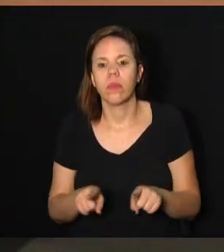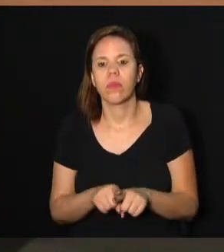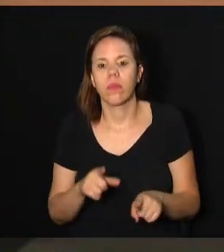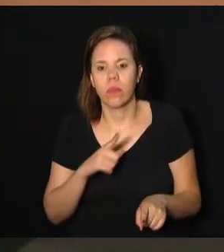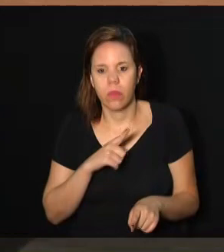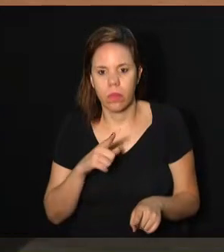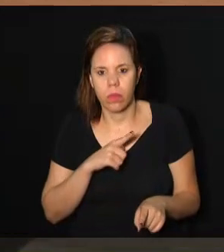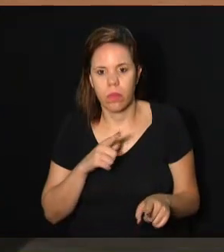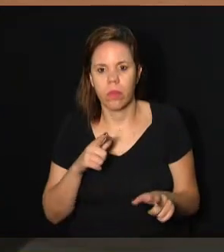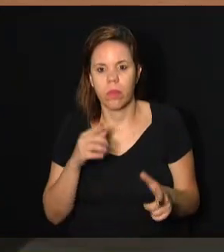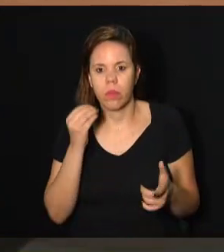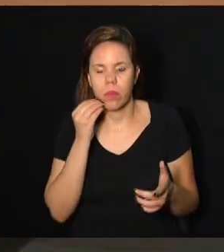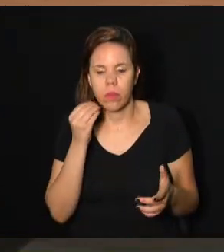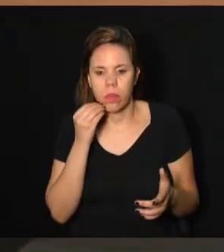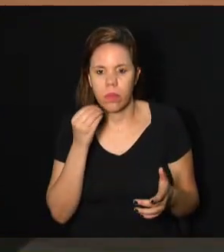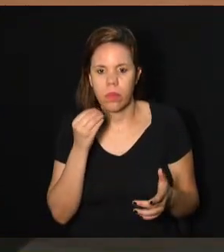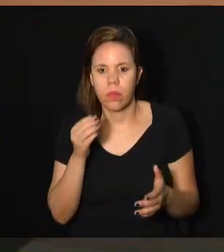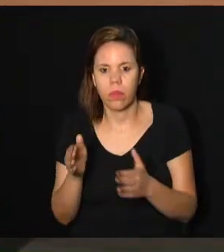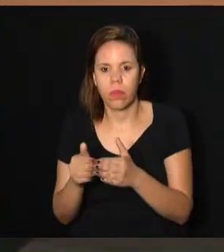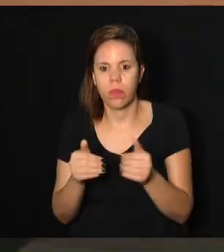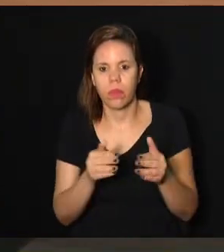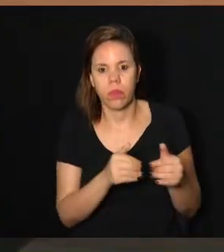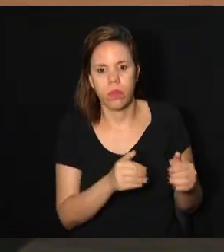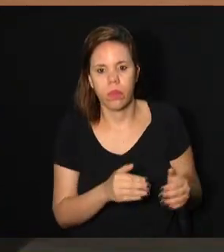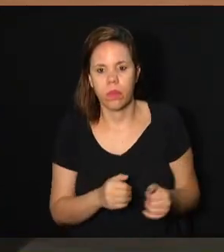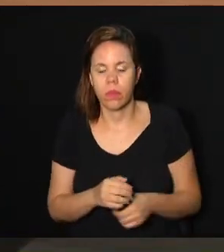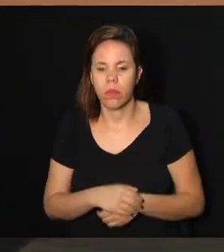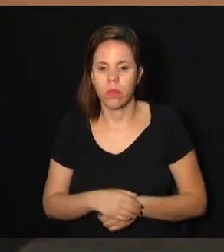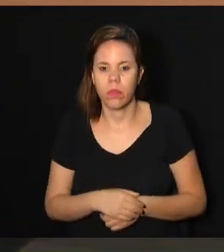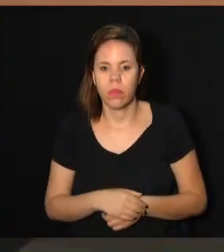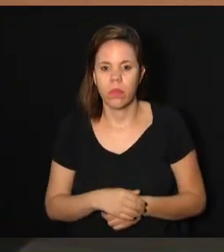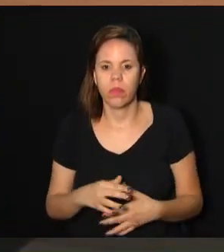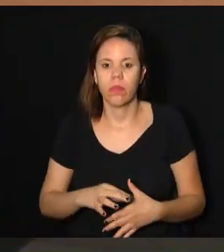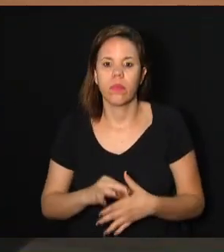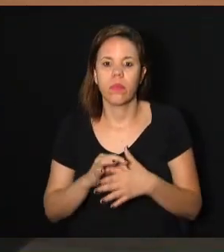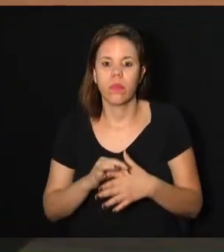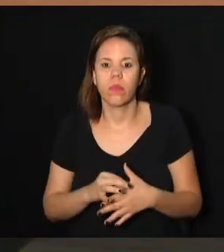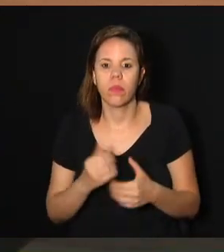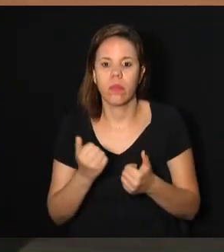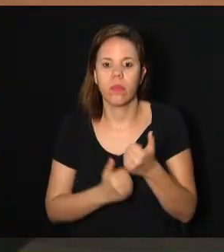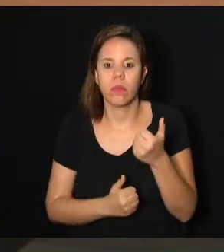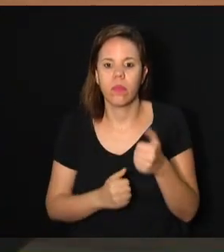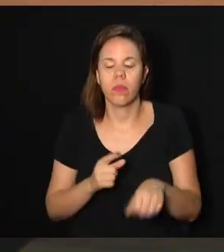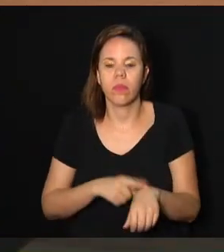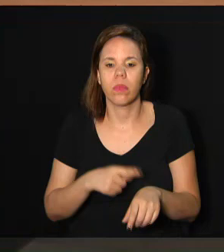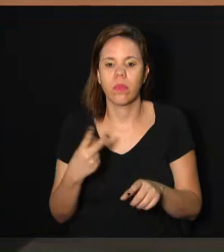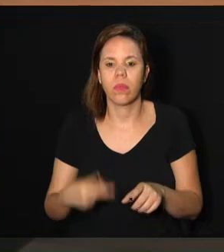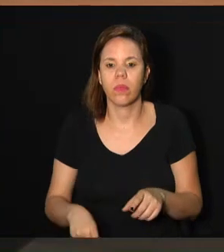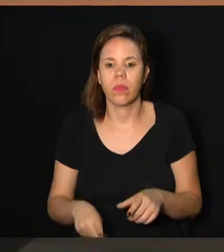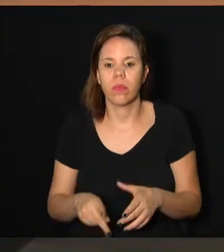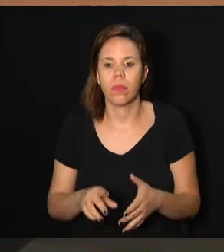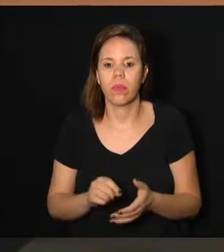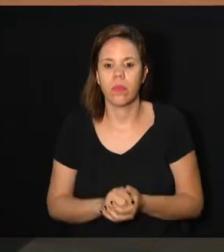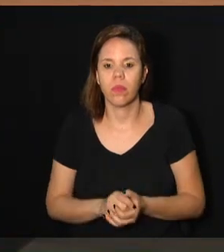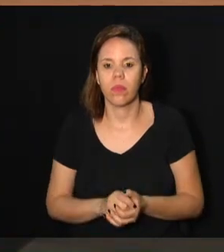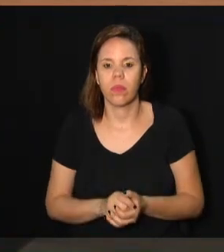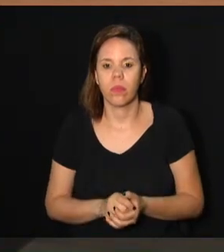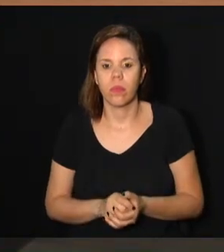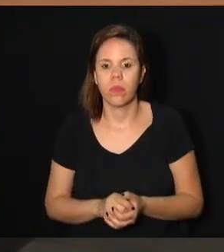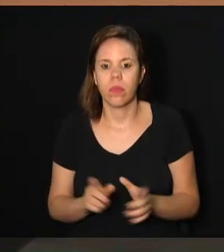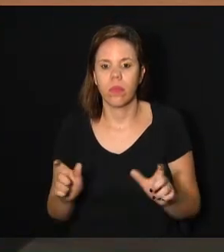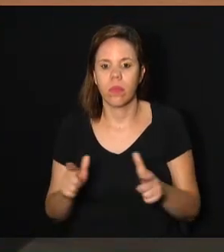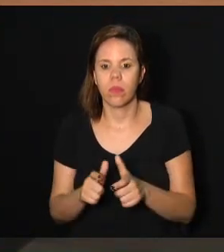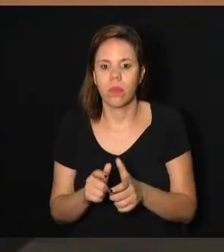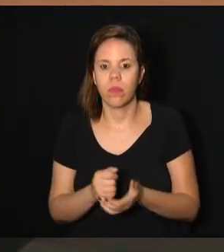esse espaço para ela solicitar, através do líder e do vice-líder, o tempo de liderança da